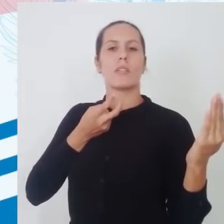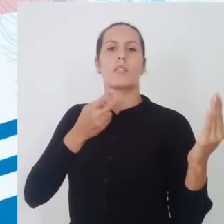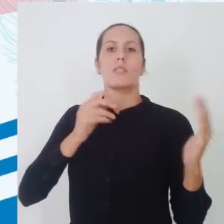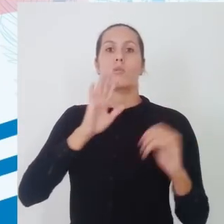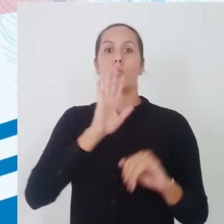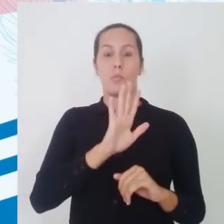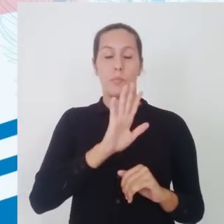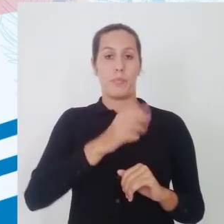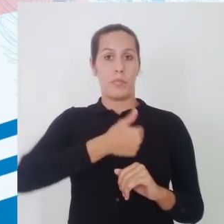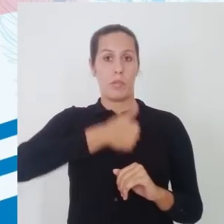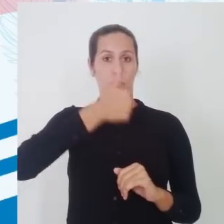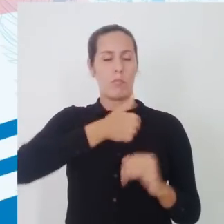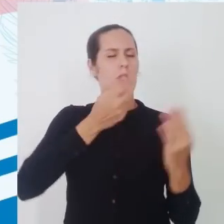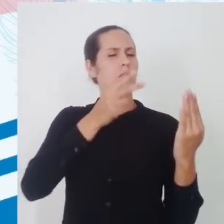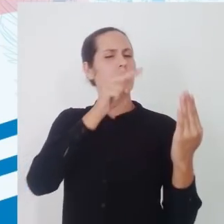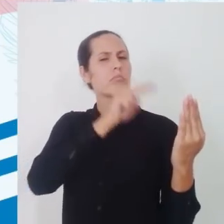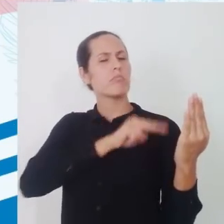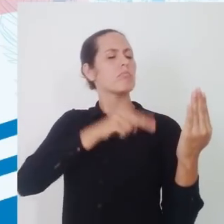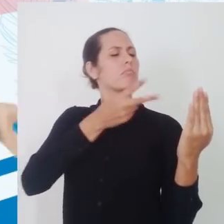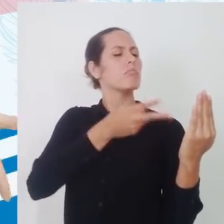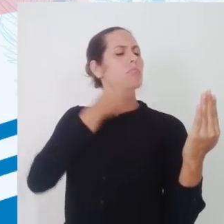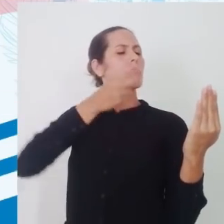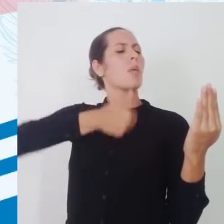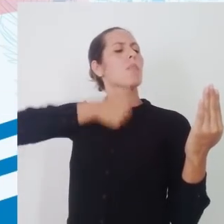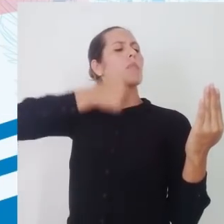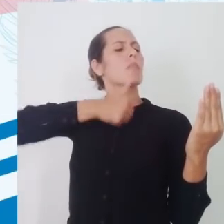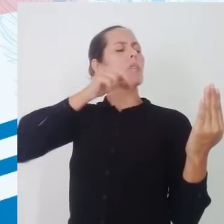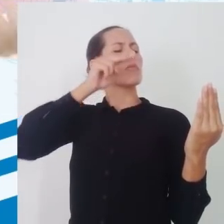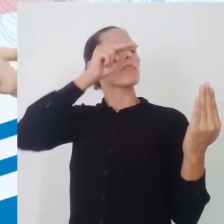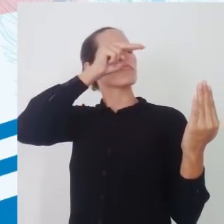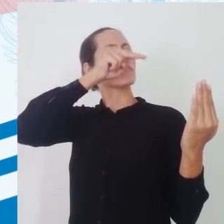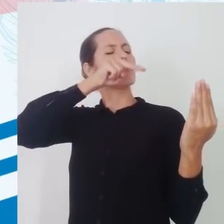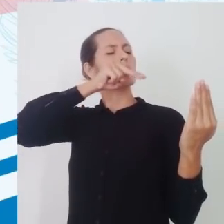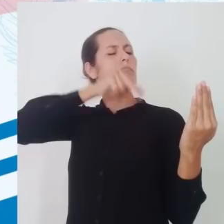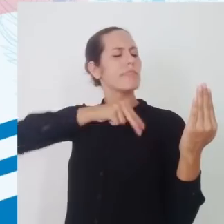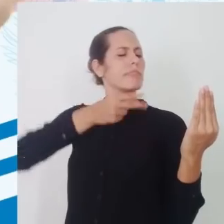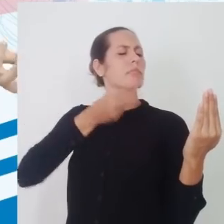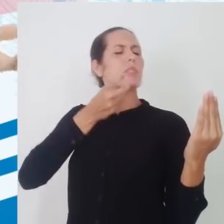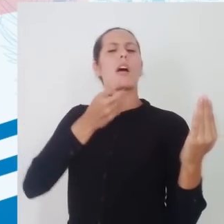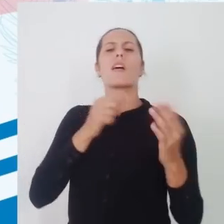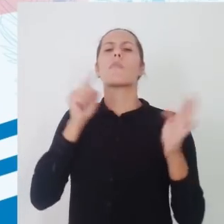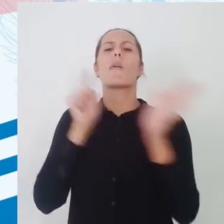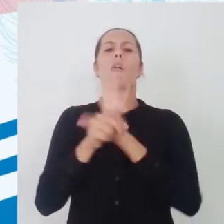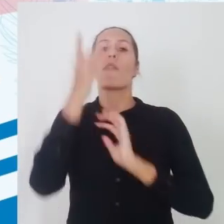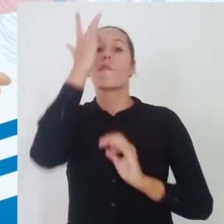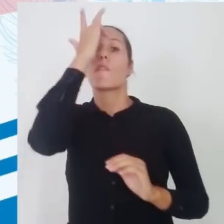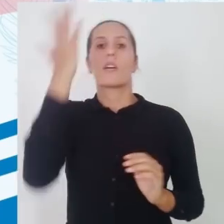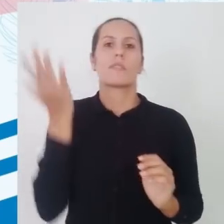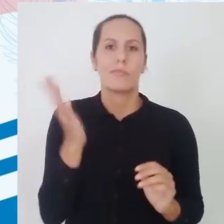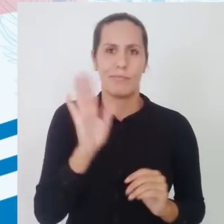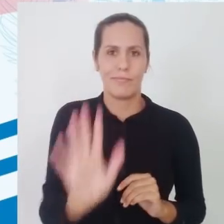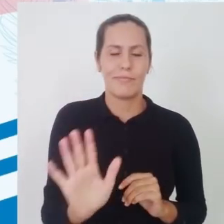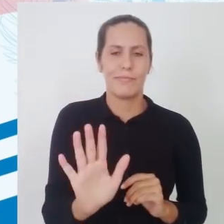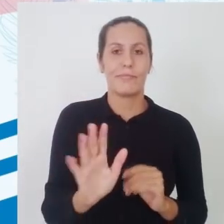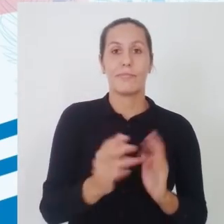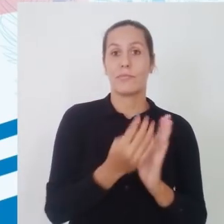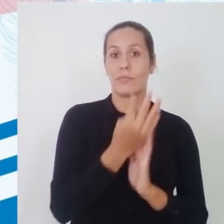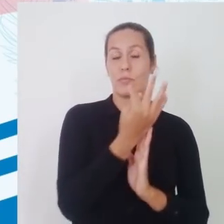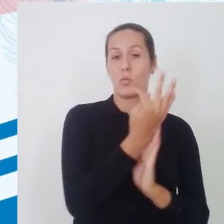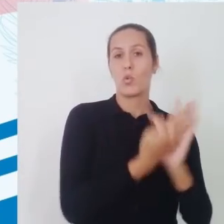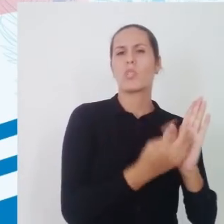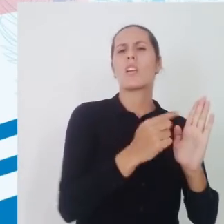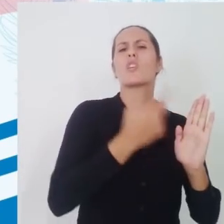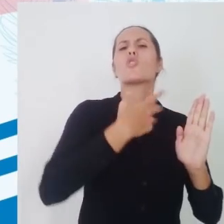mais fácil. O texto está falando de quê? Sobre o que o poema fala? Todas essas questões, na